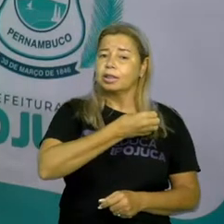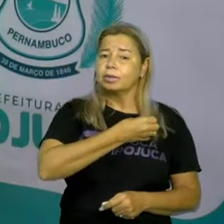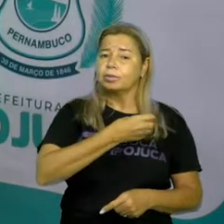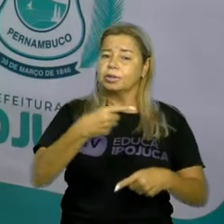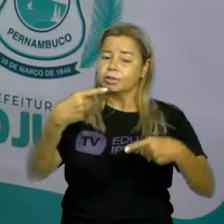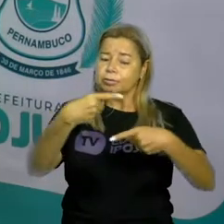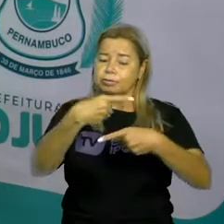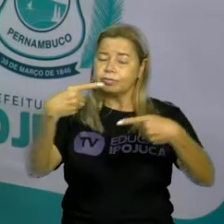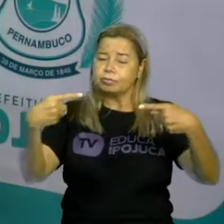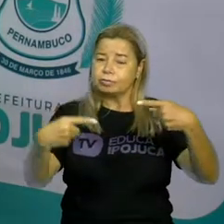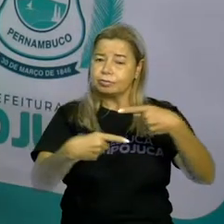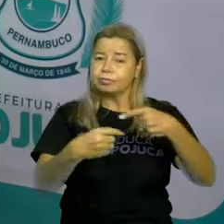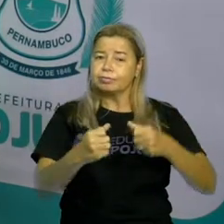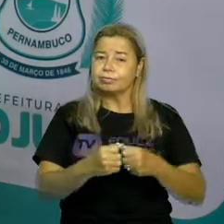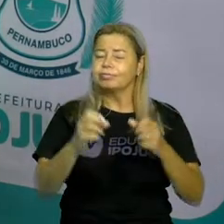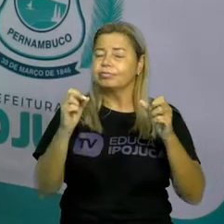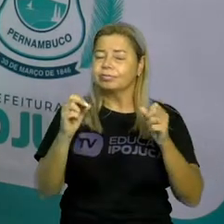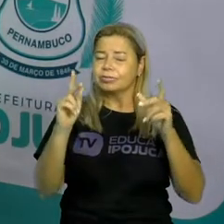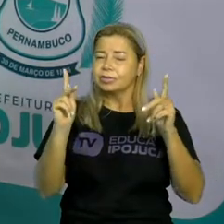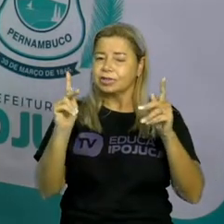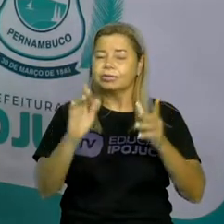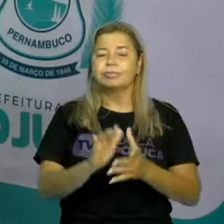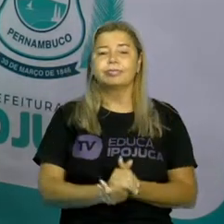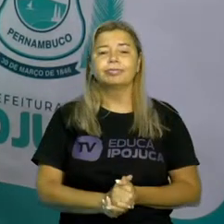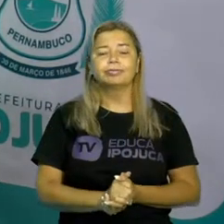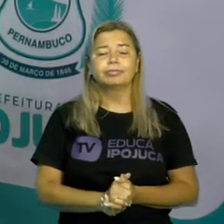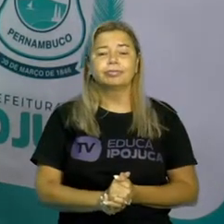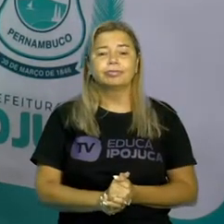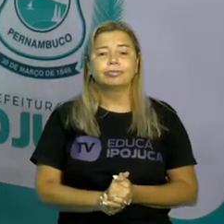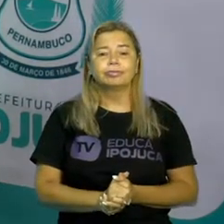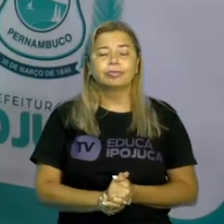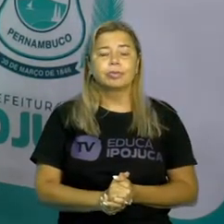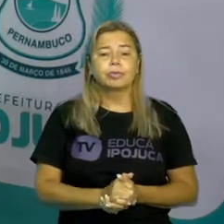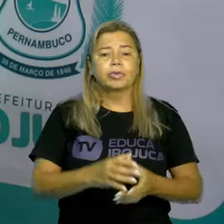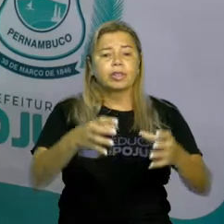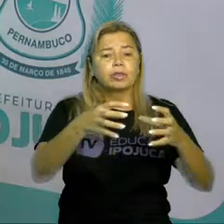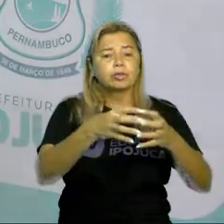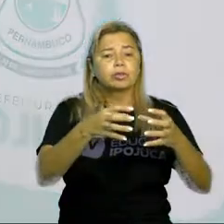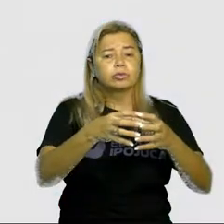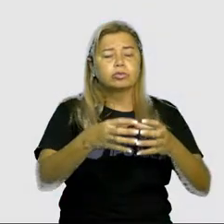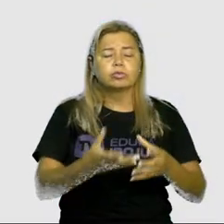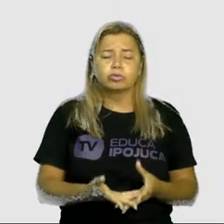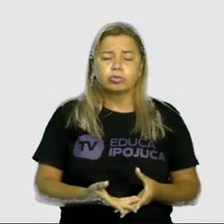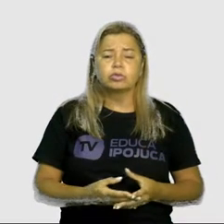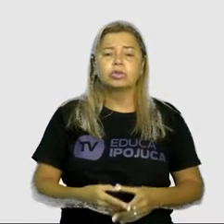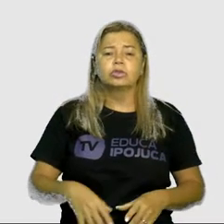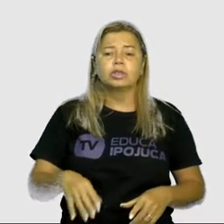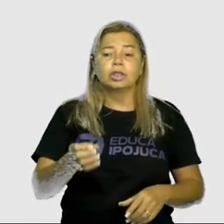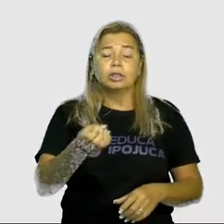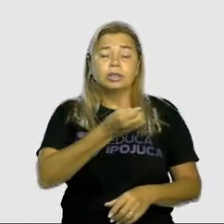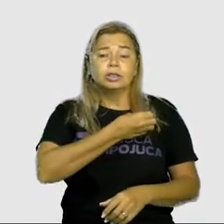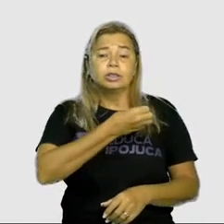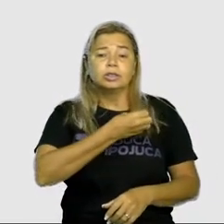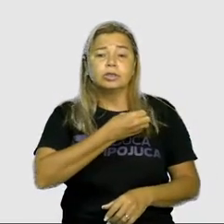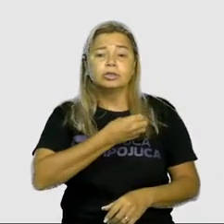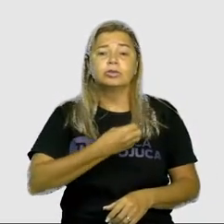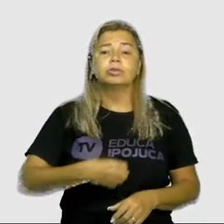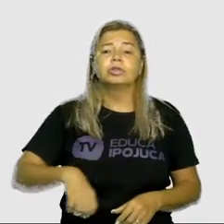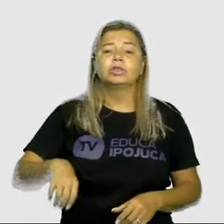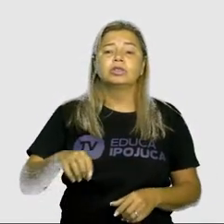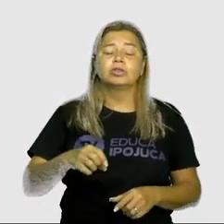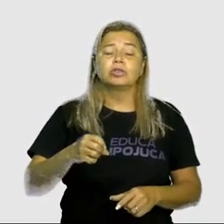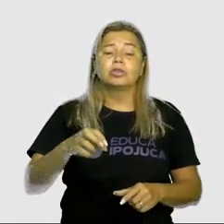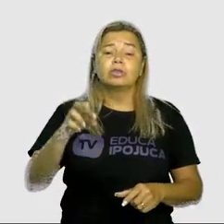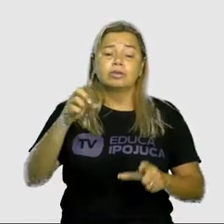com ação né é o conjunto de números racionais os conjuntos dos números racionais